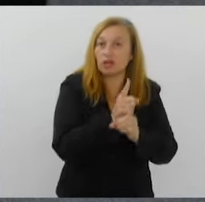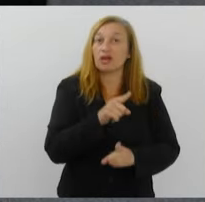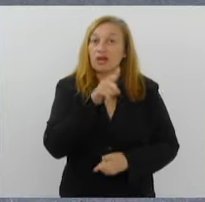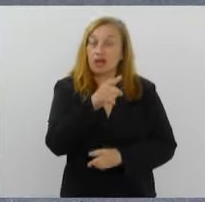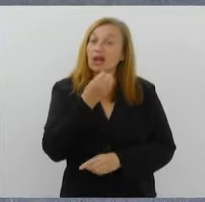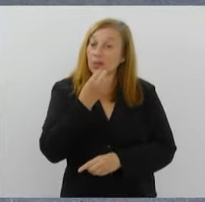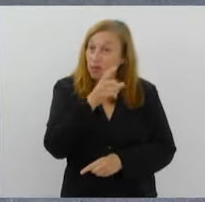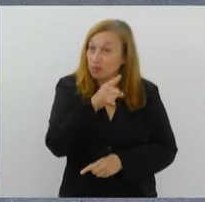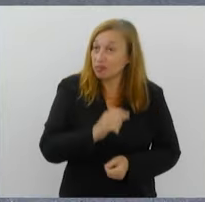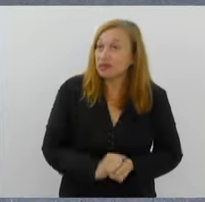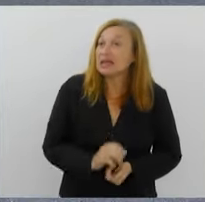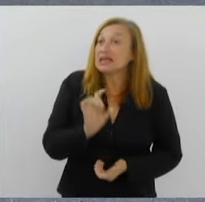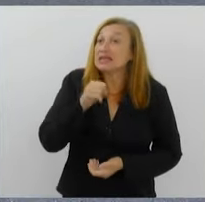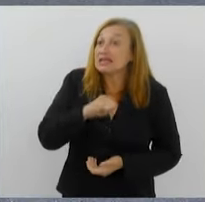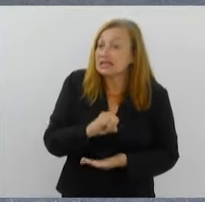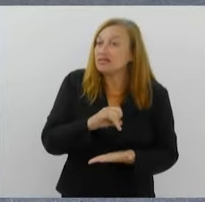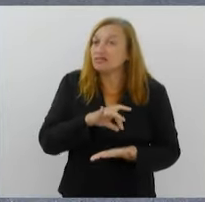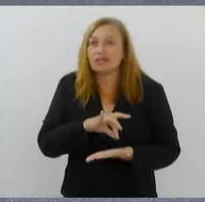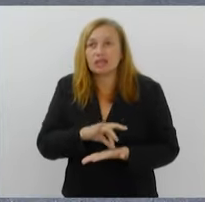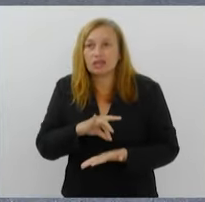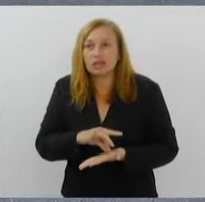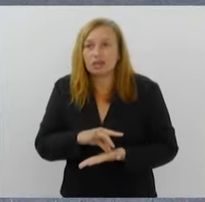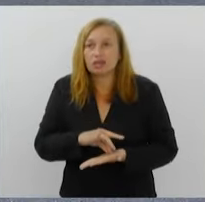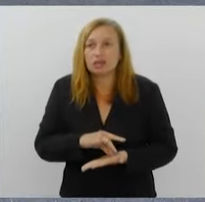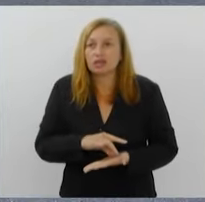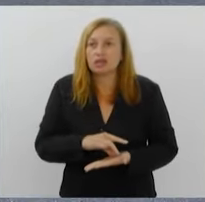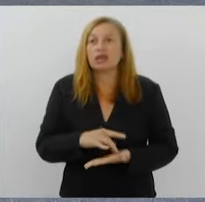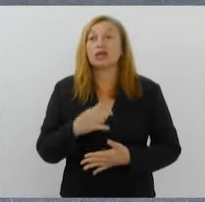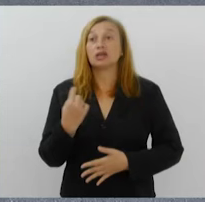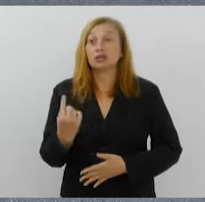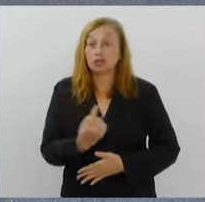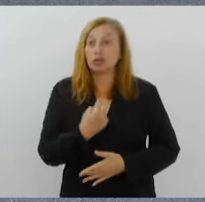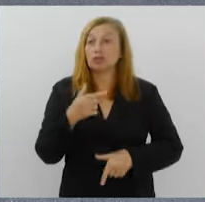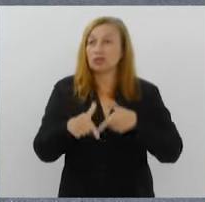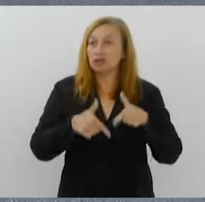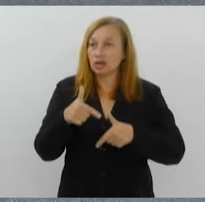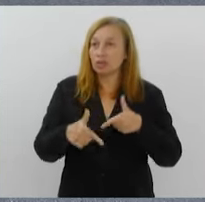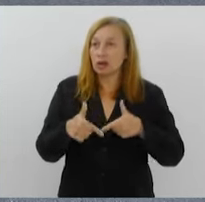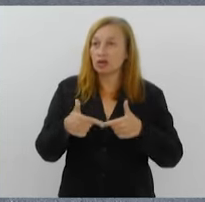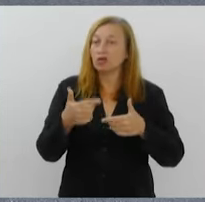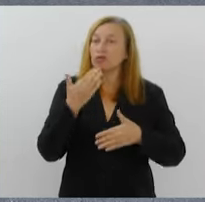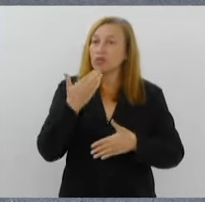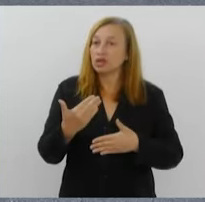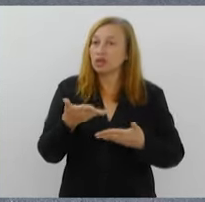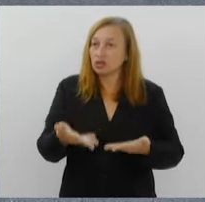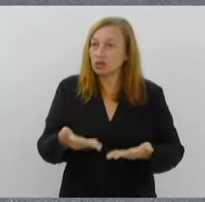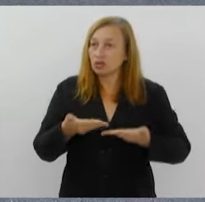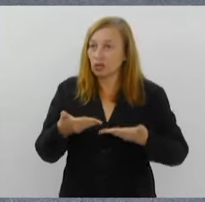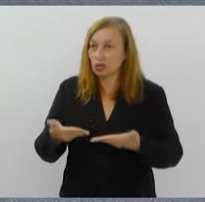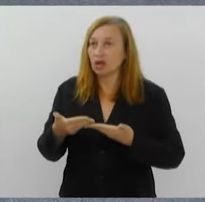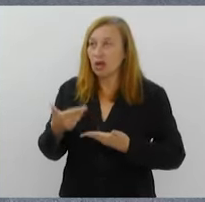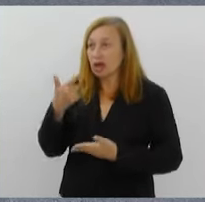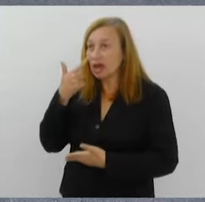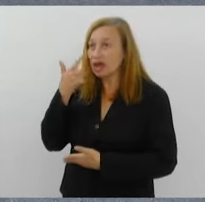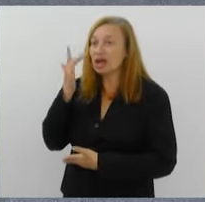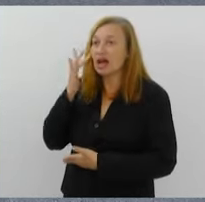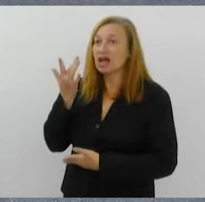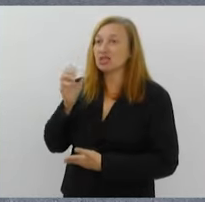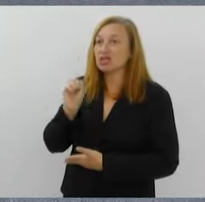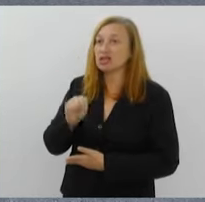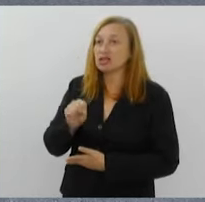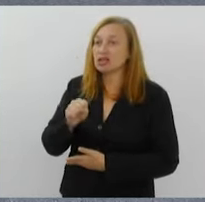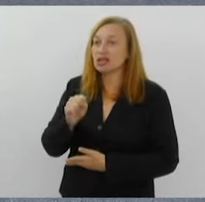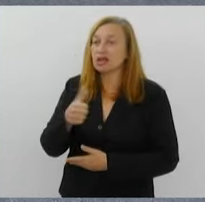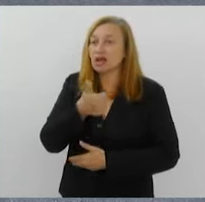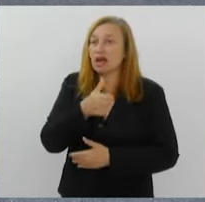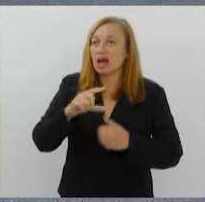procurador. Se realmente está nas nossas atribuições a convocação. Ele está verificando, ele acha que sim. Artigo 100 da